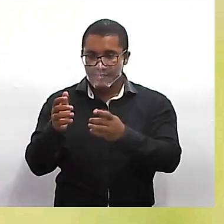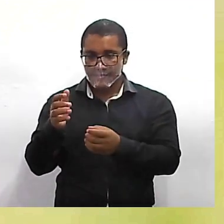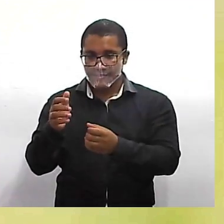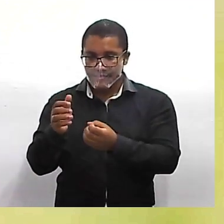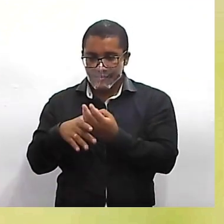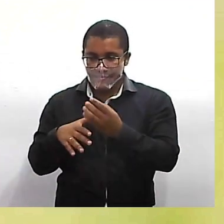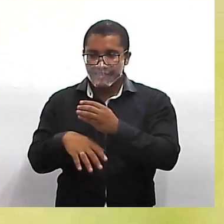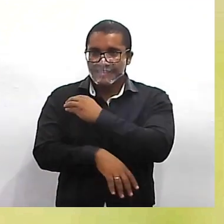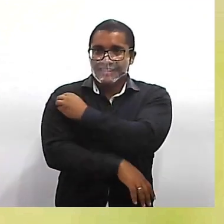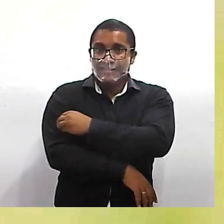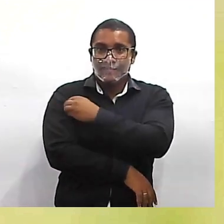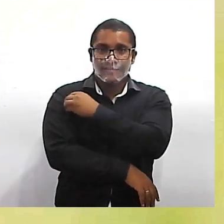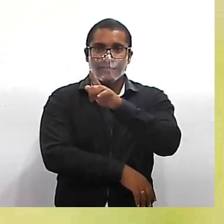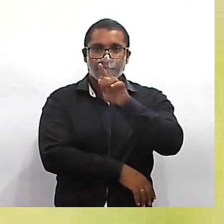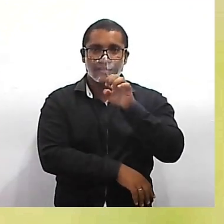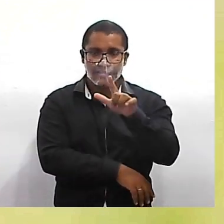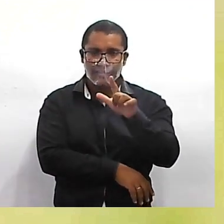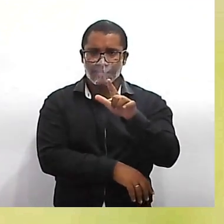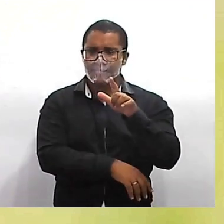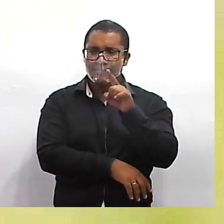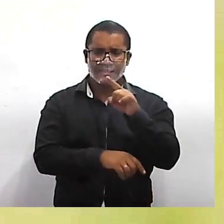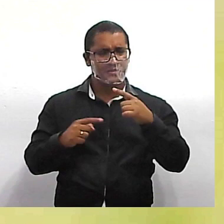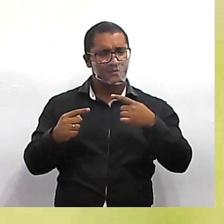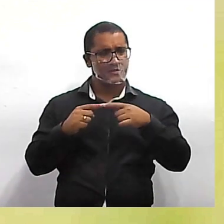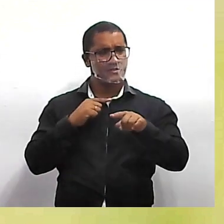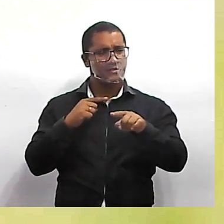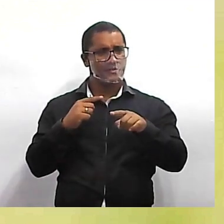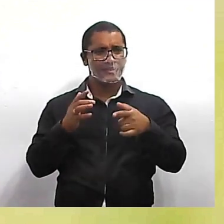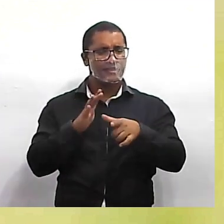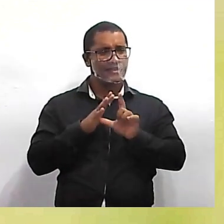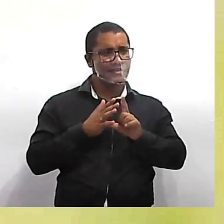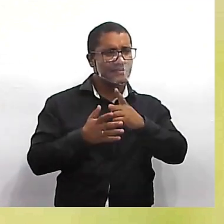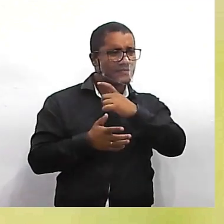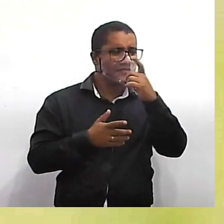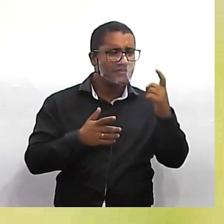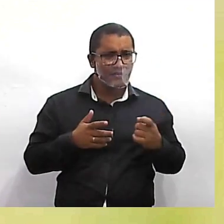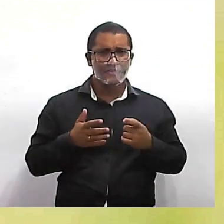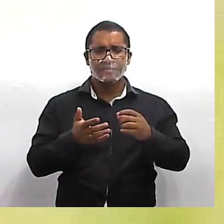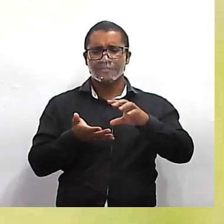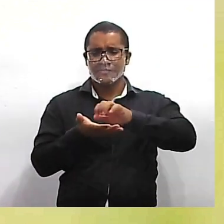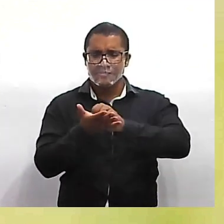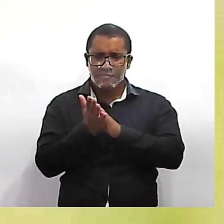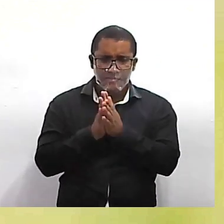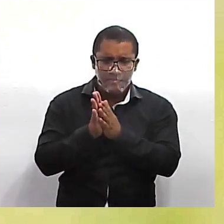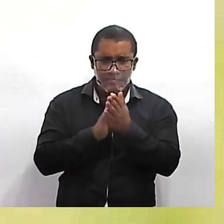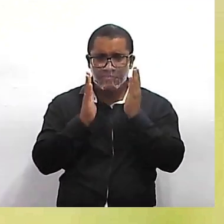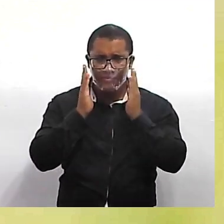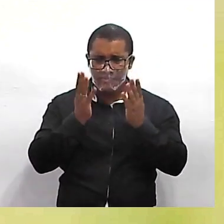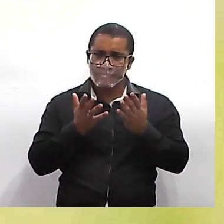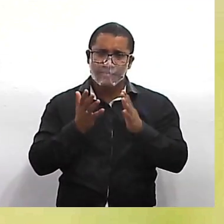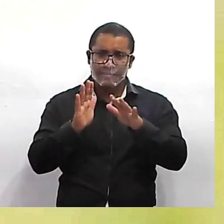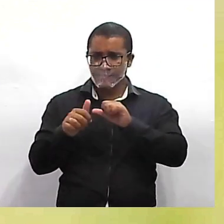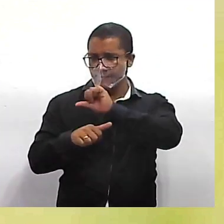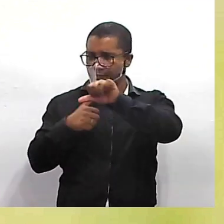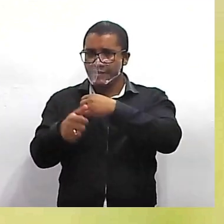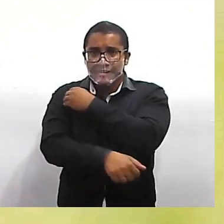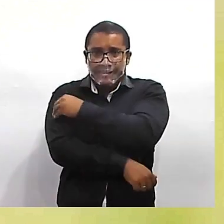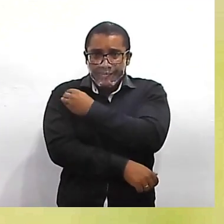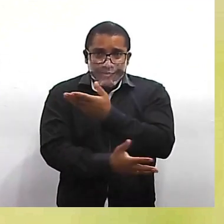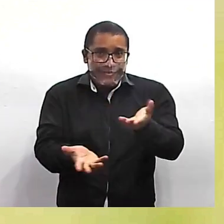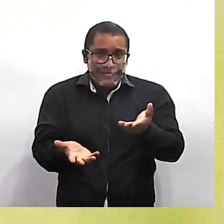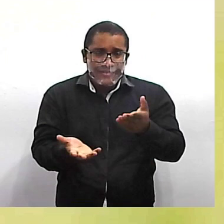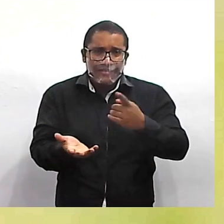extremamente diferentes da linha de produção deles, mas eles tiveram que se readaptar. E com relação a gente? O que é que a gente